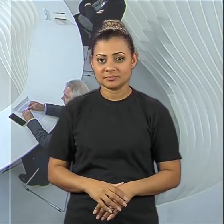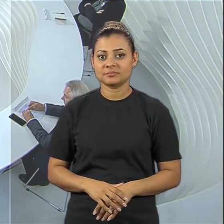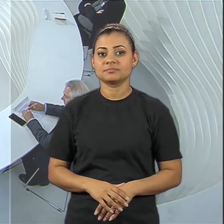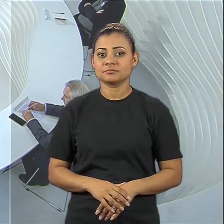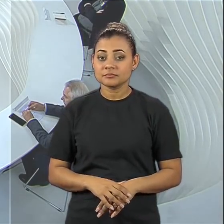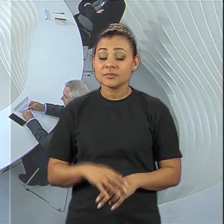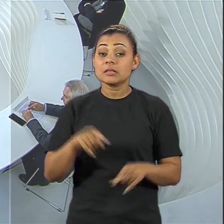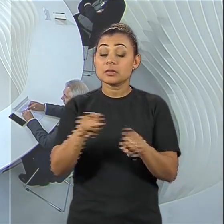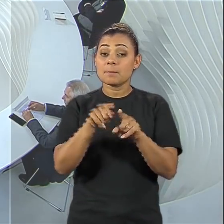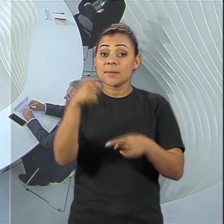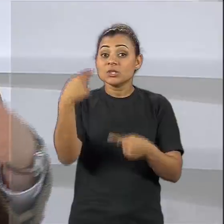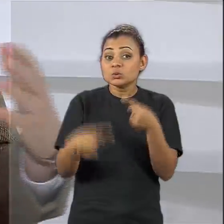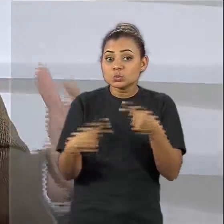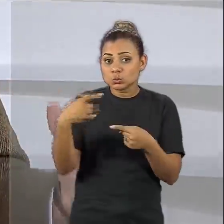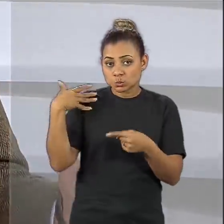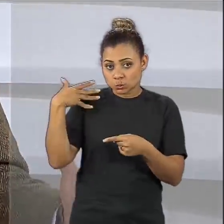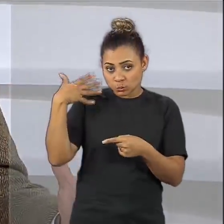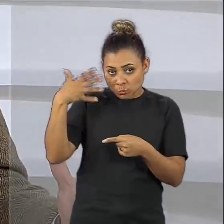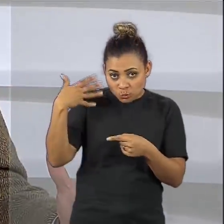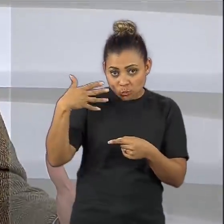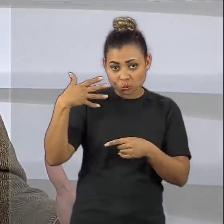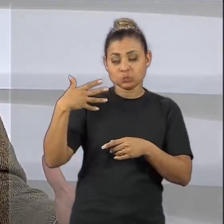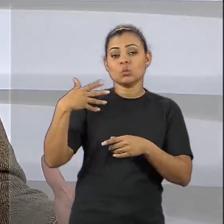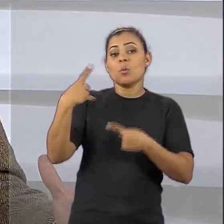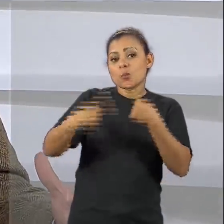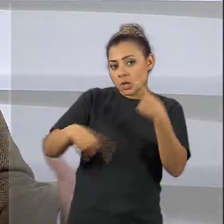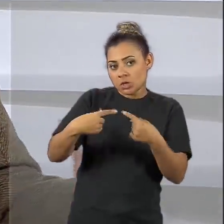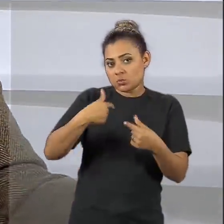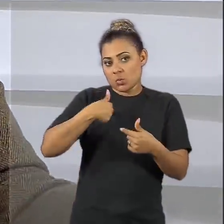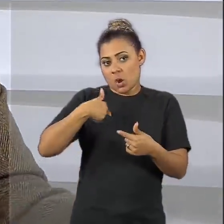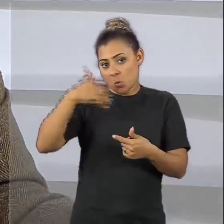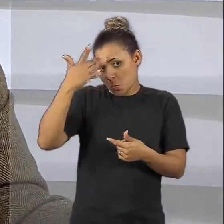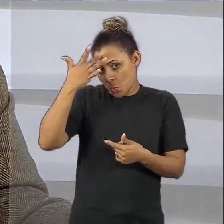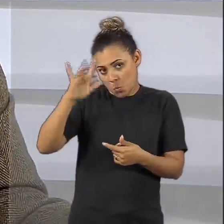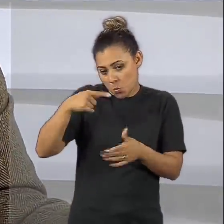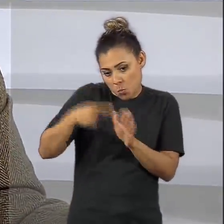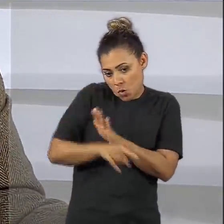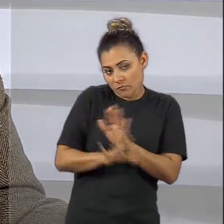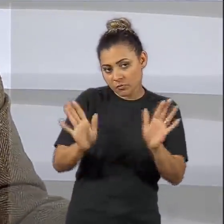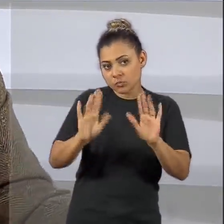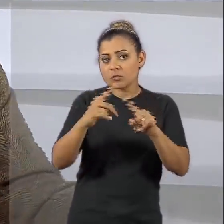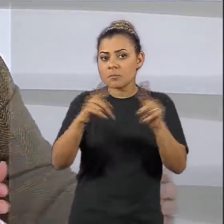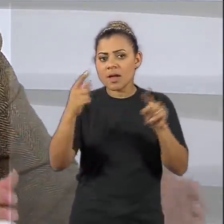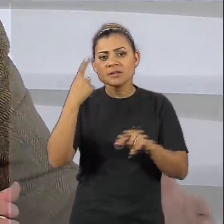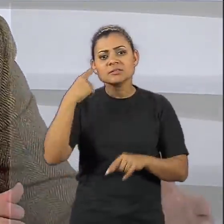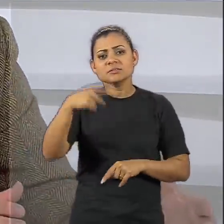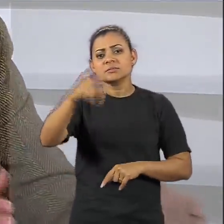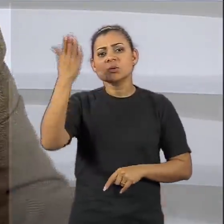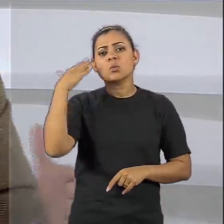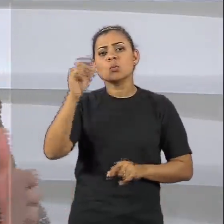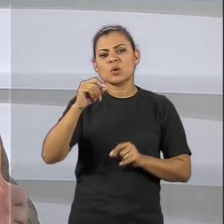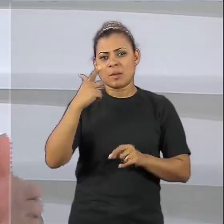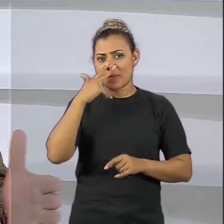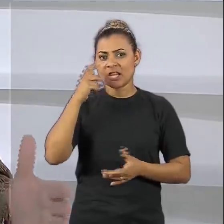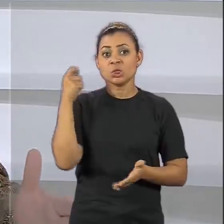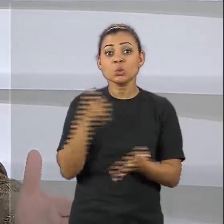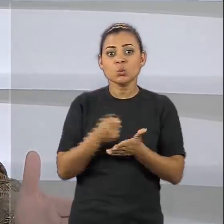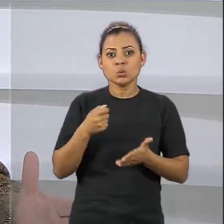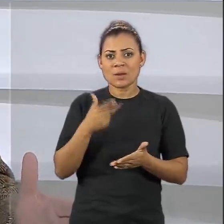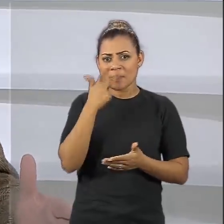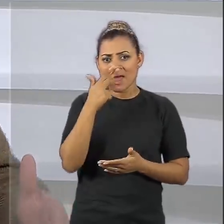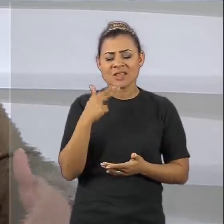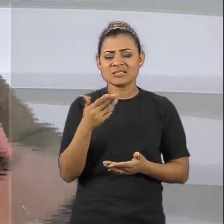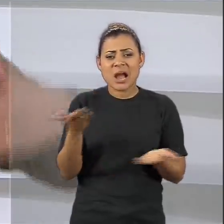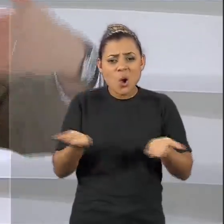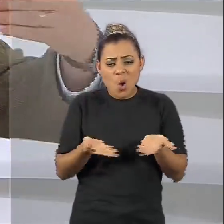político, é que a eleição passada nos pareceu tão polarizada, tão dura, né? E essa está morna,